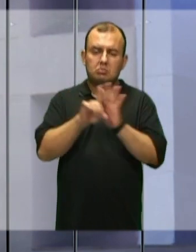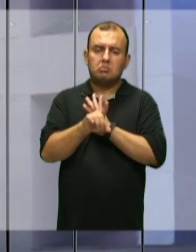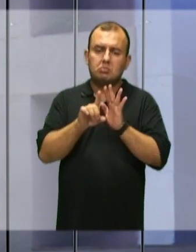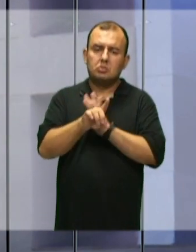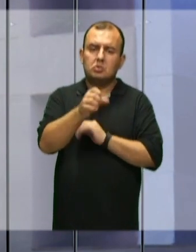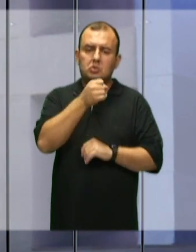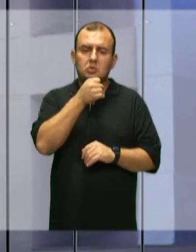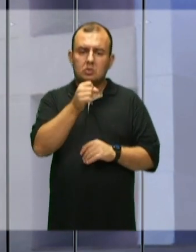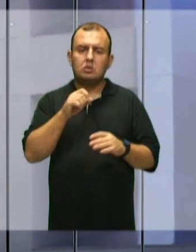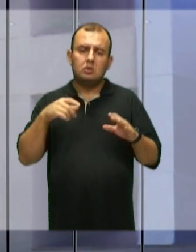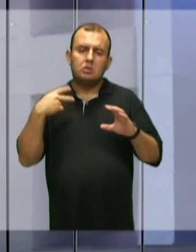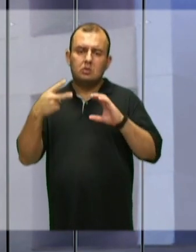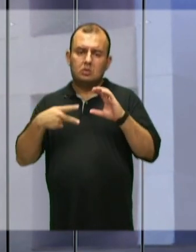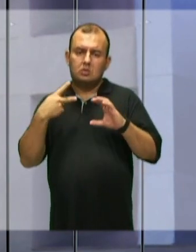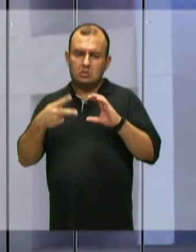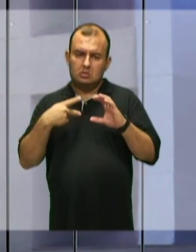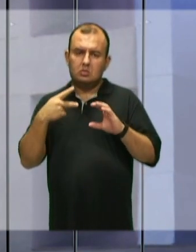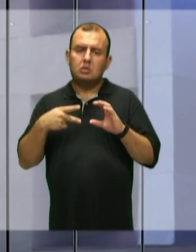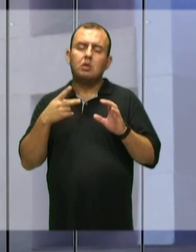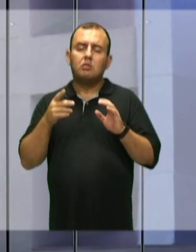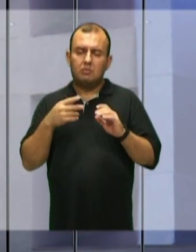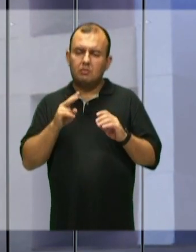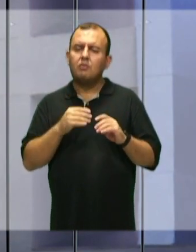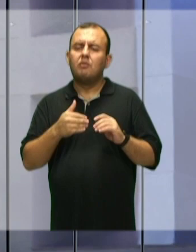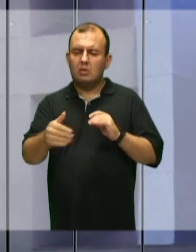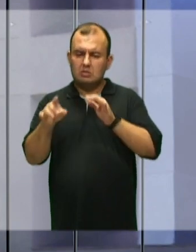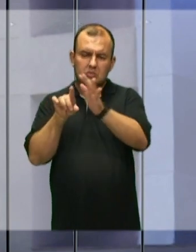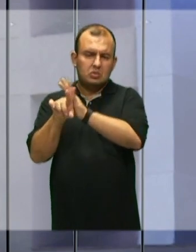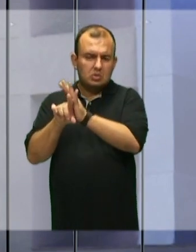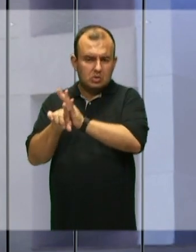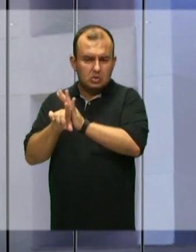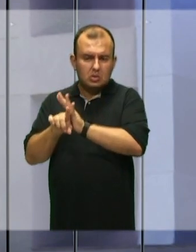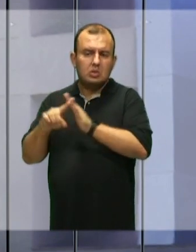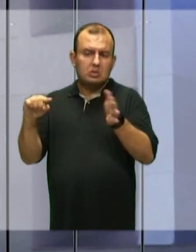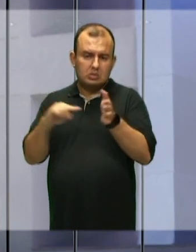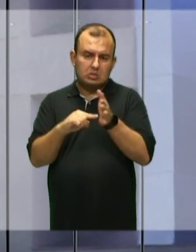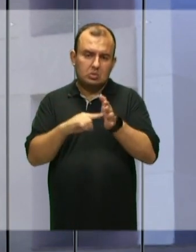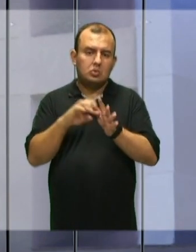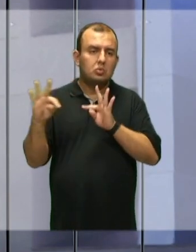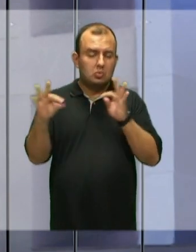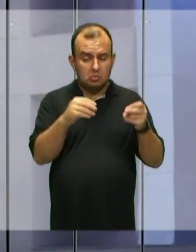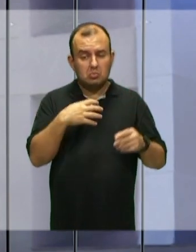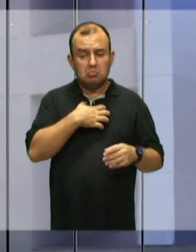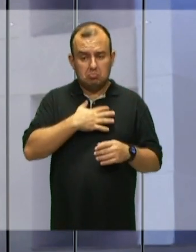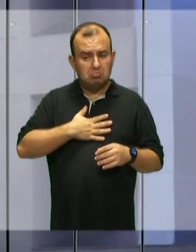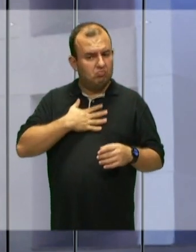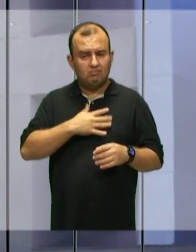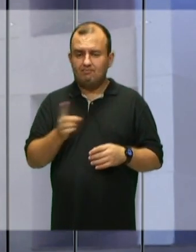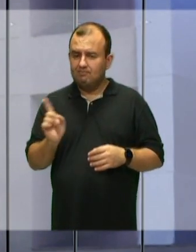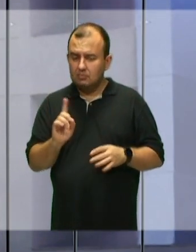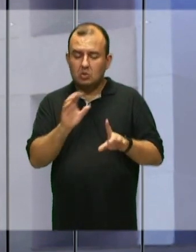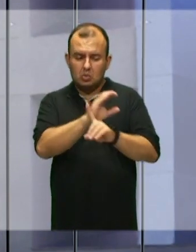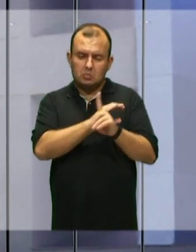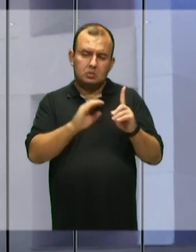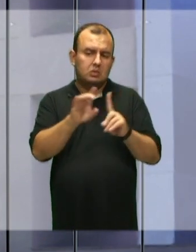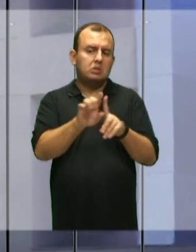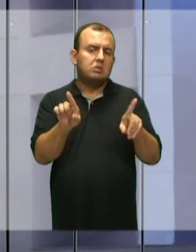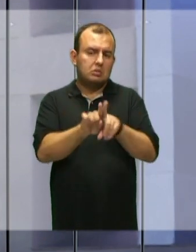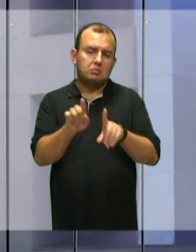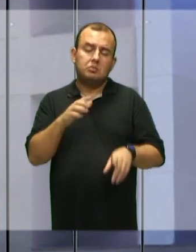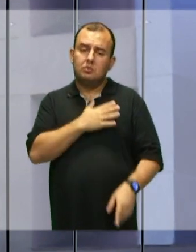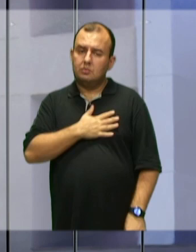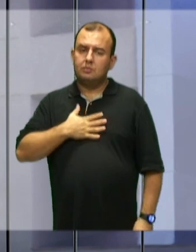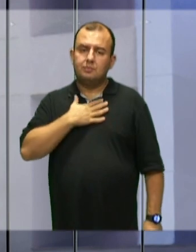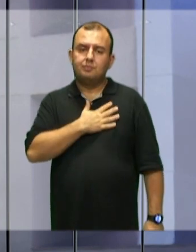que a casa Deva continuar investigando né se há uma denúncia estar contento de todos os parlamentares não está contento da comunidade porque aquilo que eu